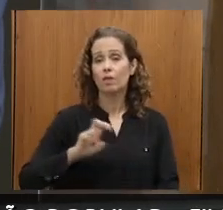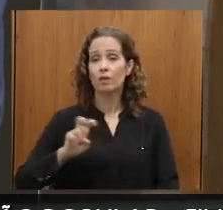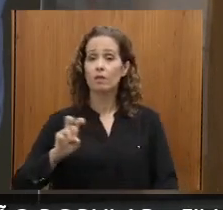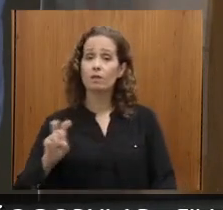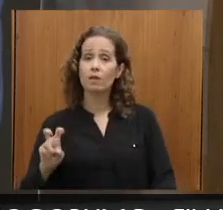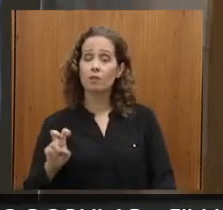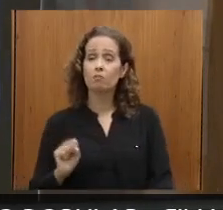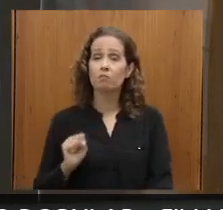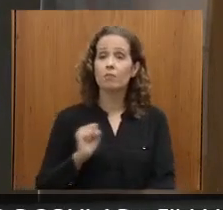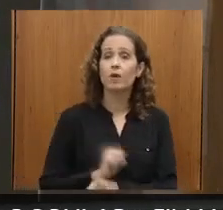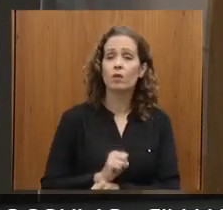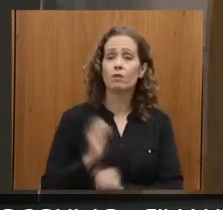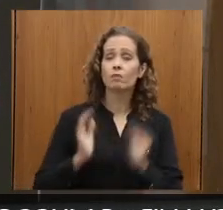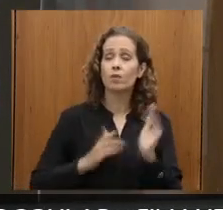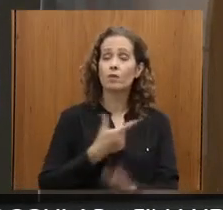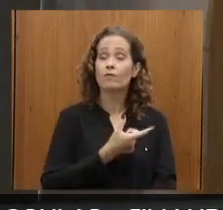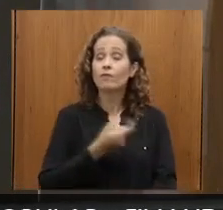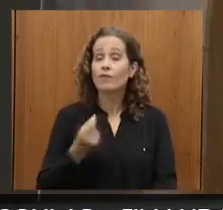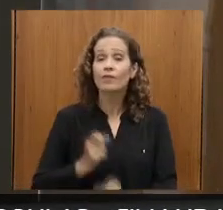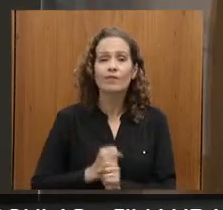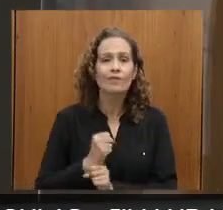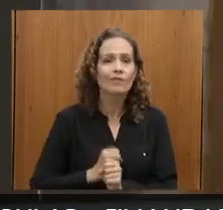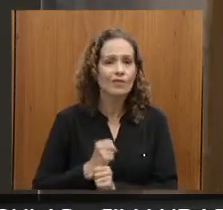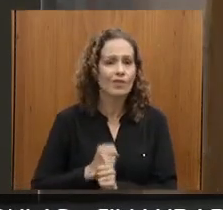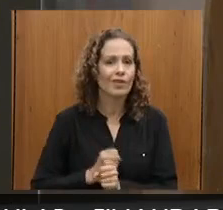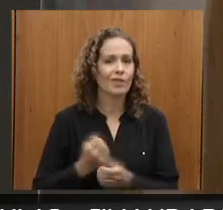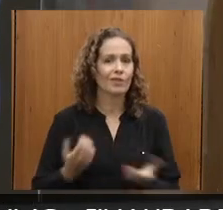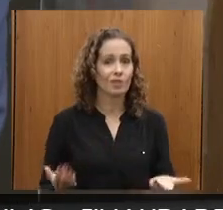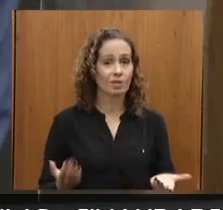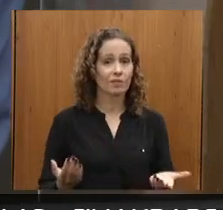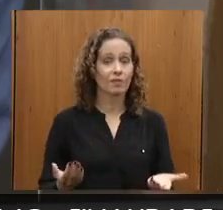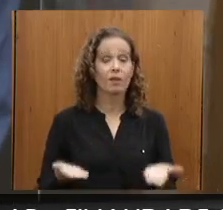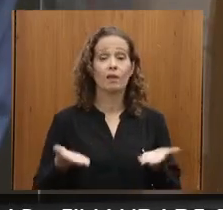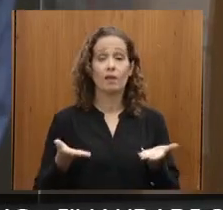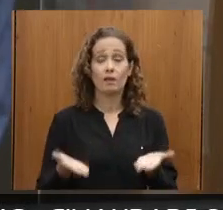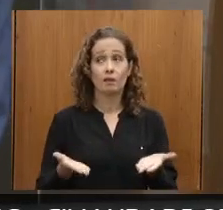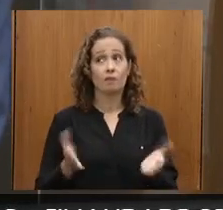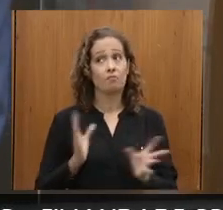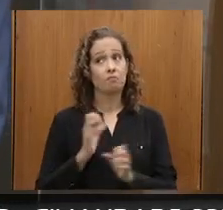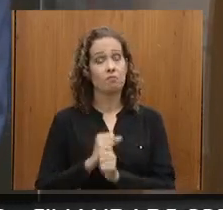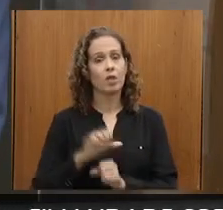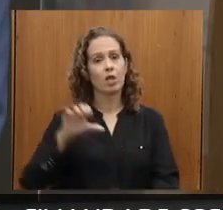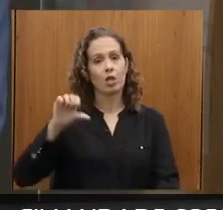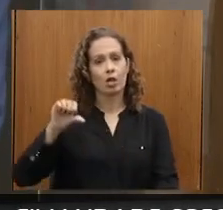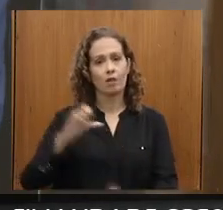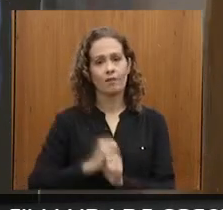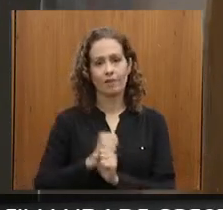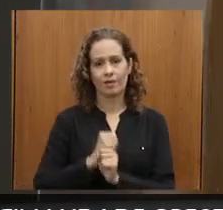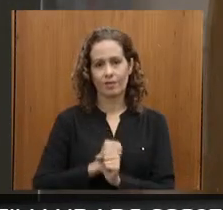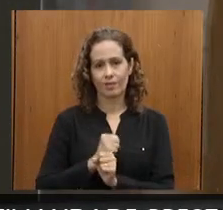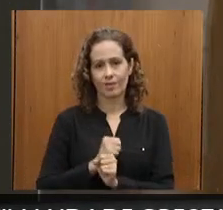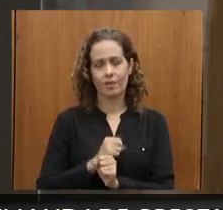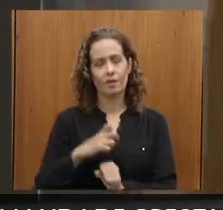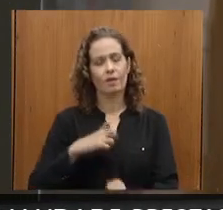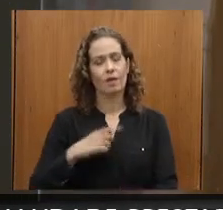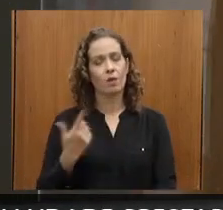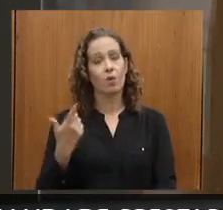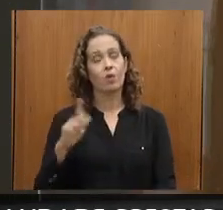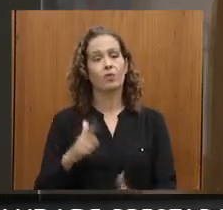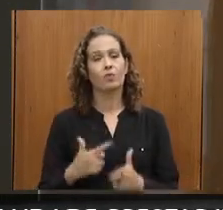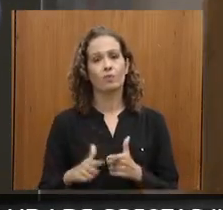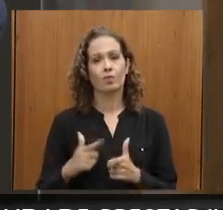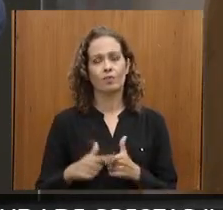congelou por 20 anos os investimentos, aqui no caso de nove anos. Tem uma outra questão